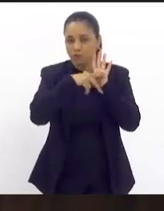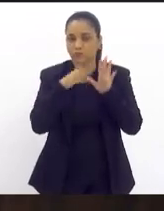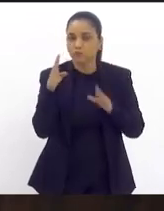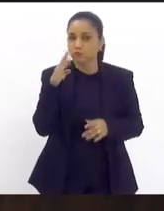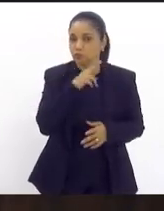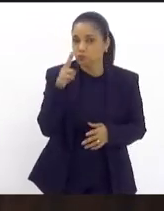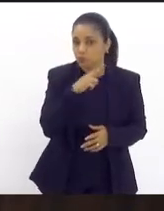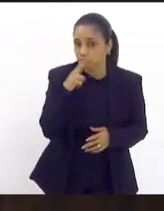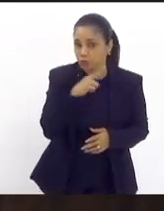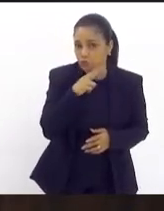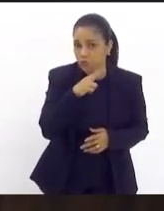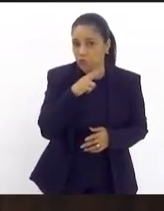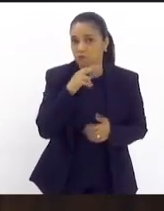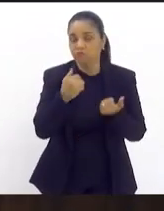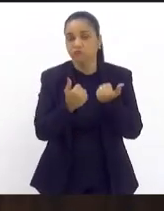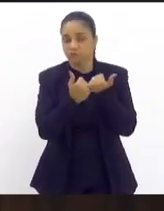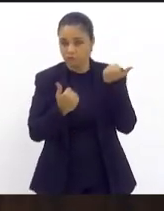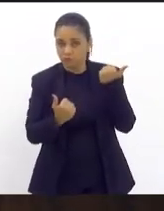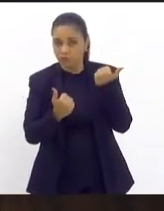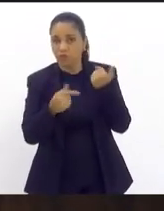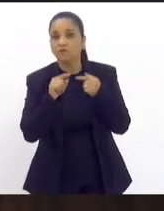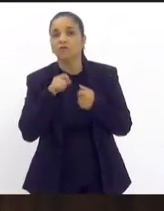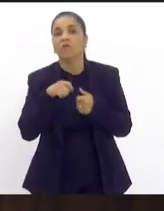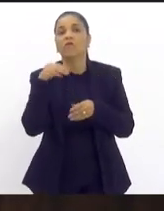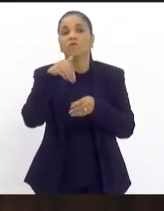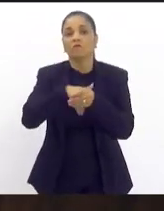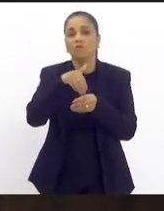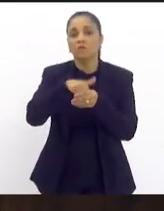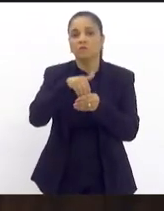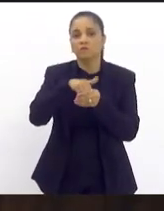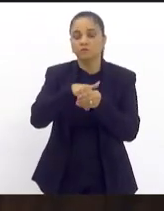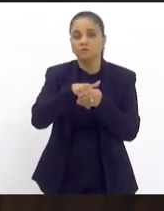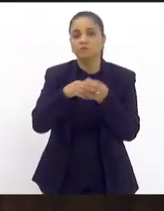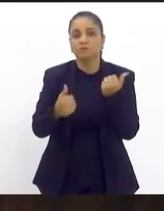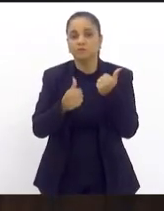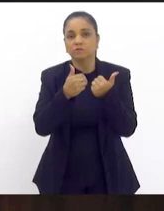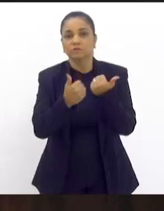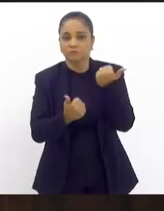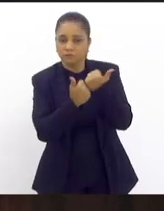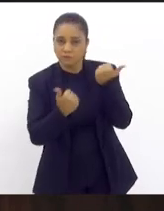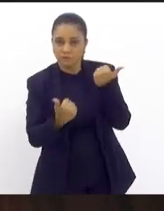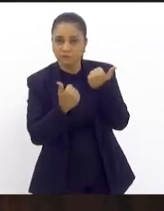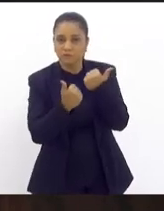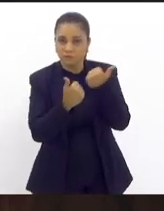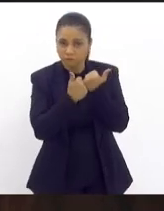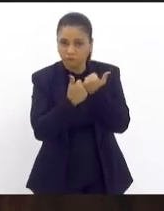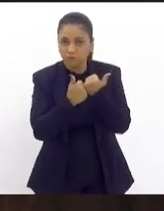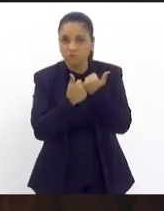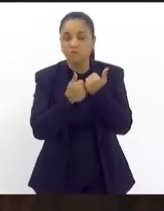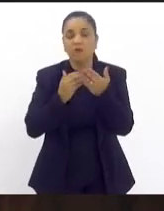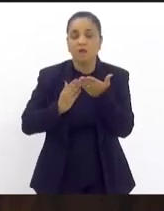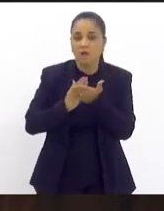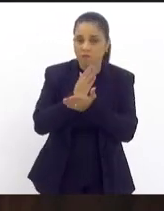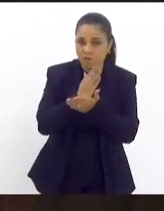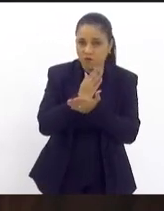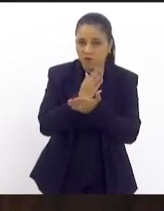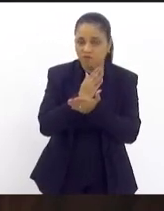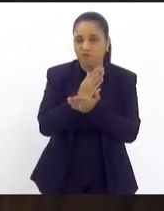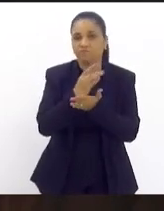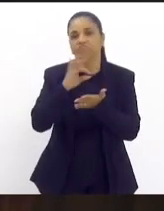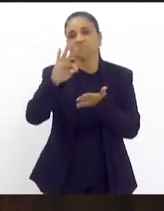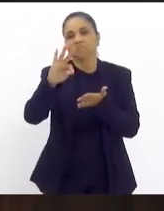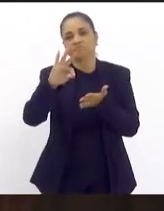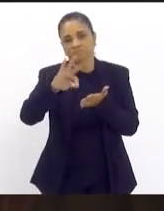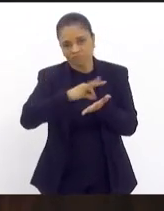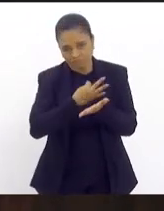urgência, agora foi construído substitutivo. Em votação, o substitutivo da CCJ. Os senhores que aprovam, permaneçam como estão.